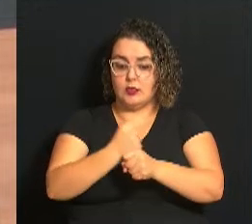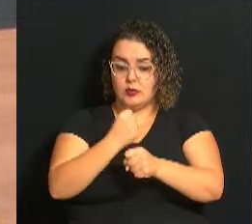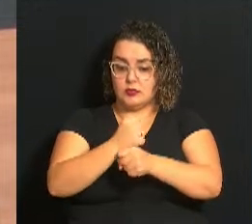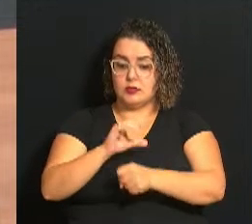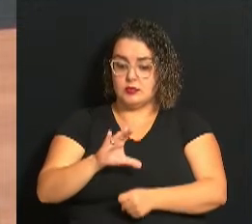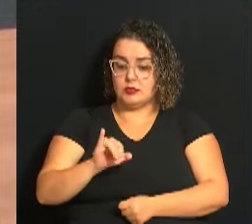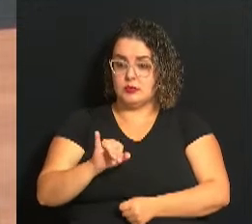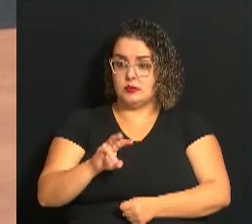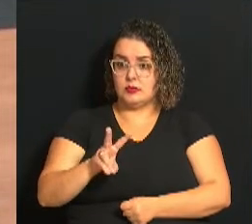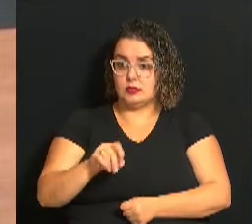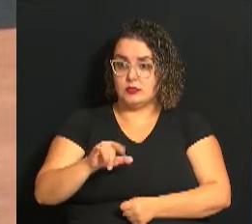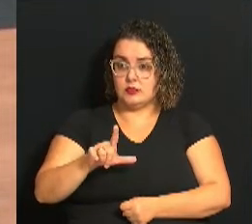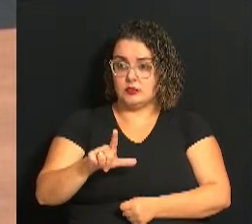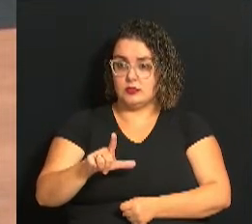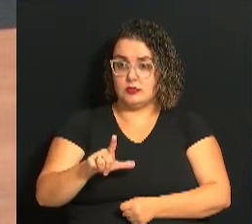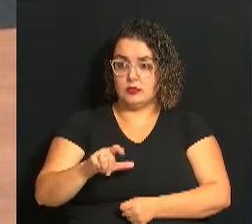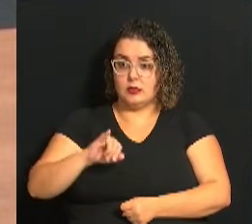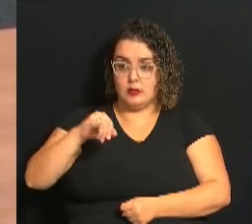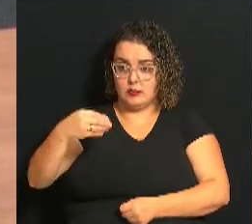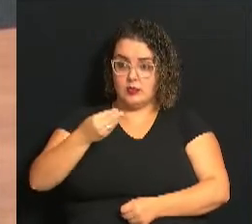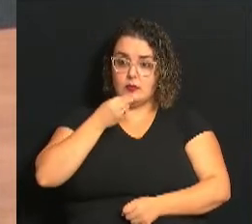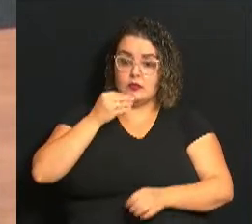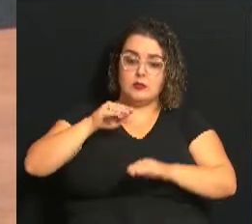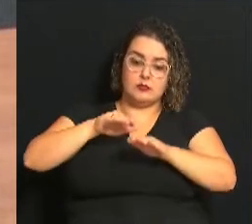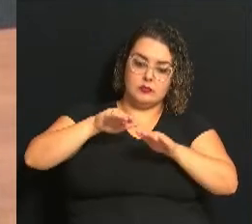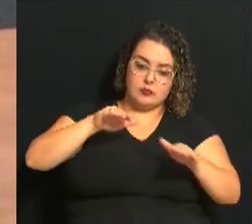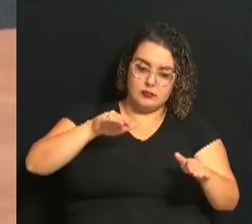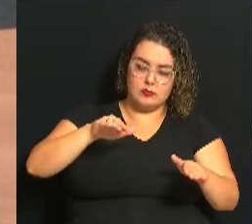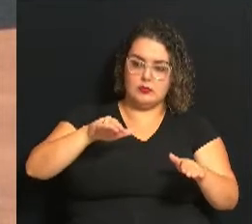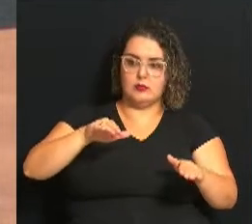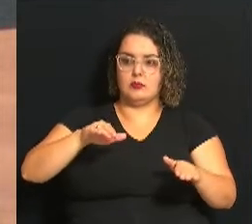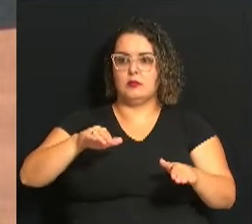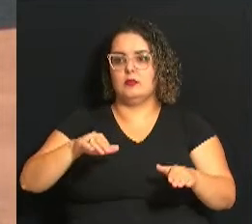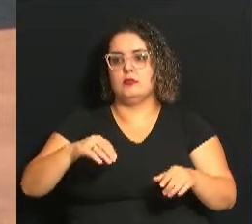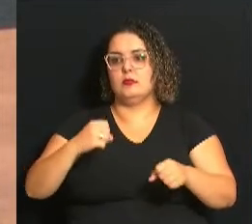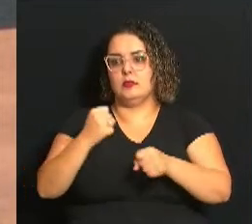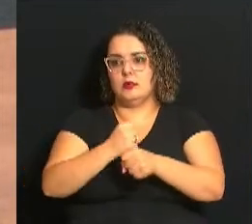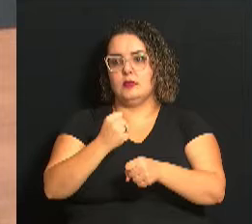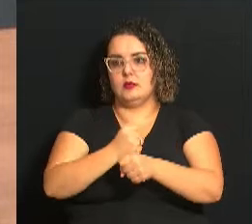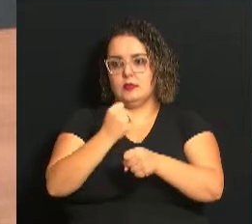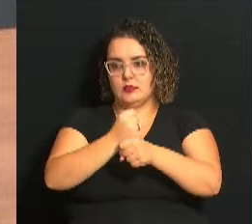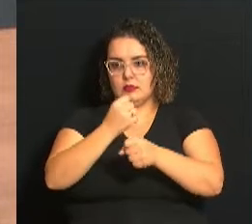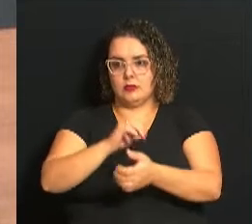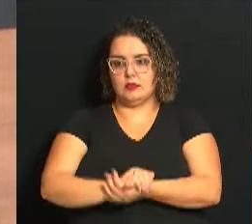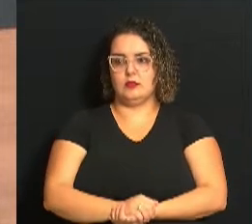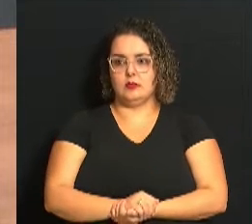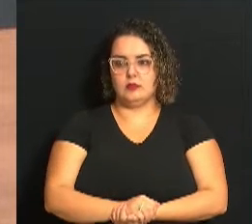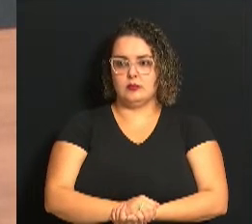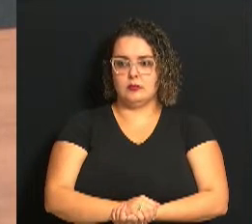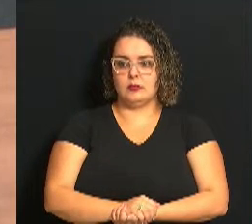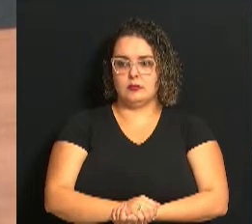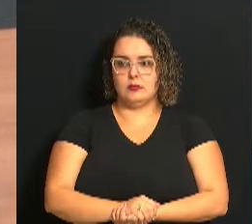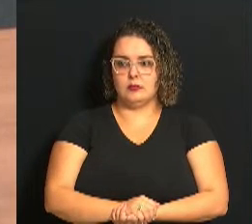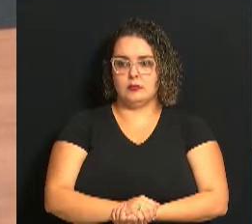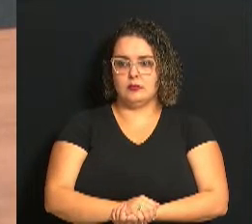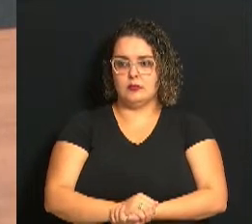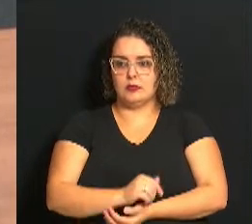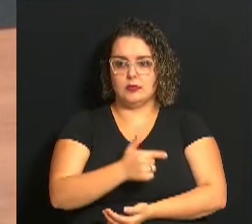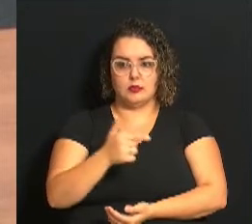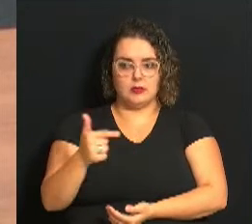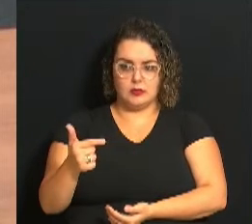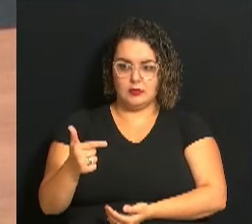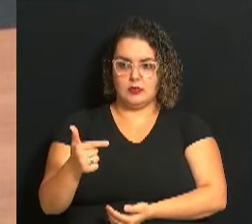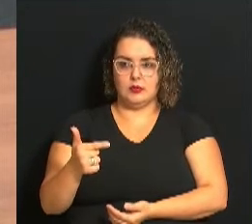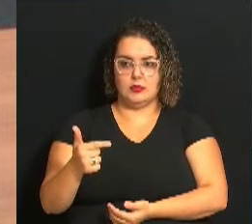que você aproveita o declive para ter um aproveitamento maior da construção, não deixando em nenhum momento a questão